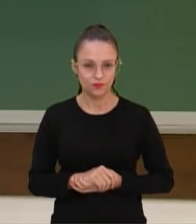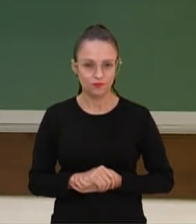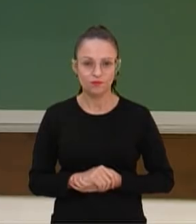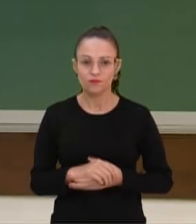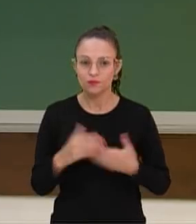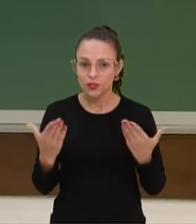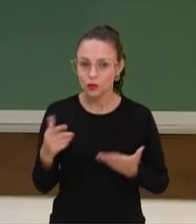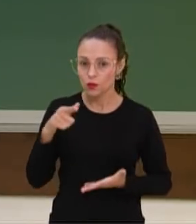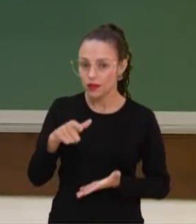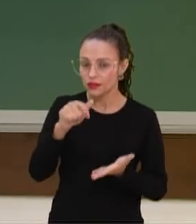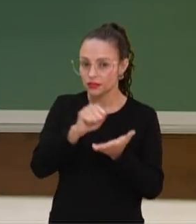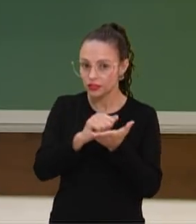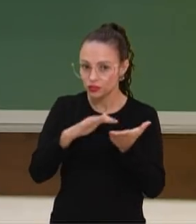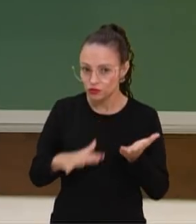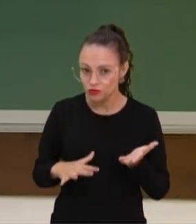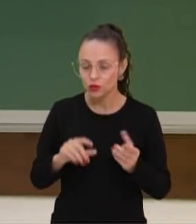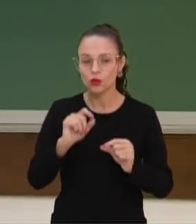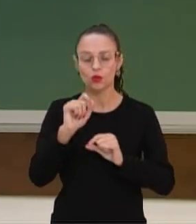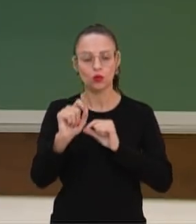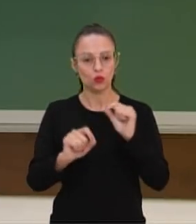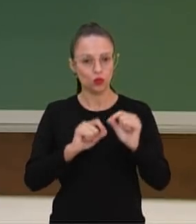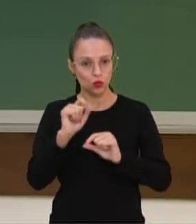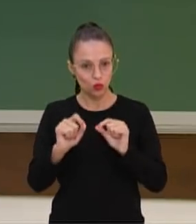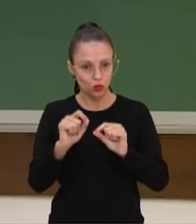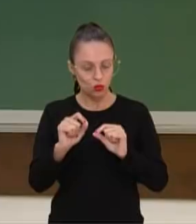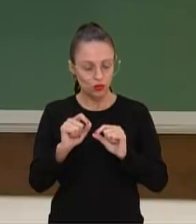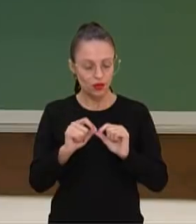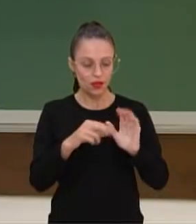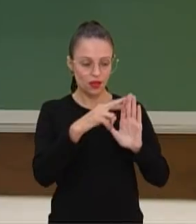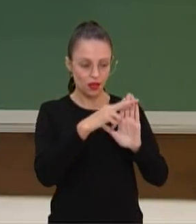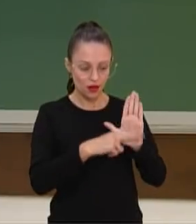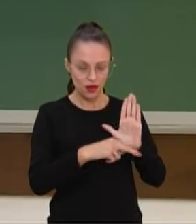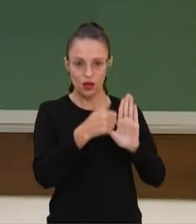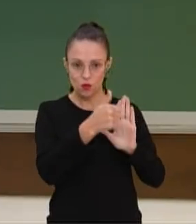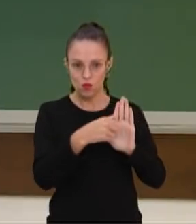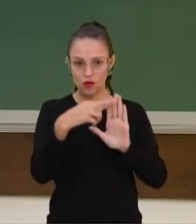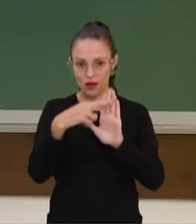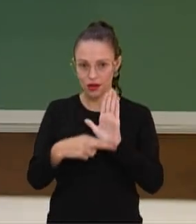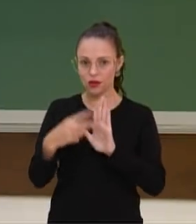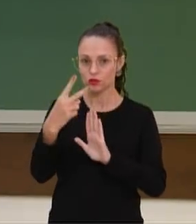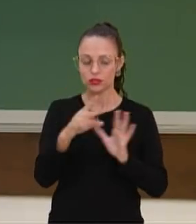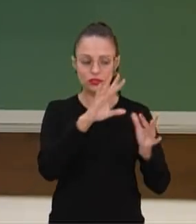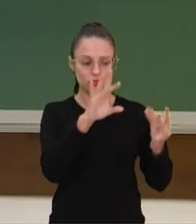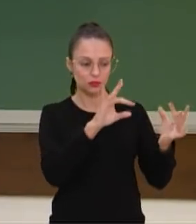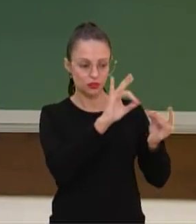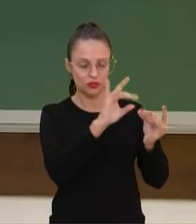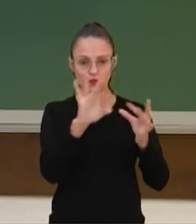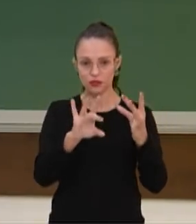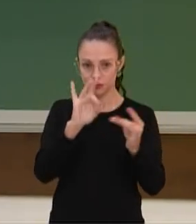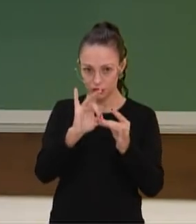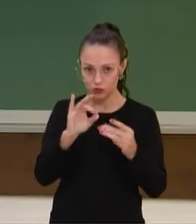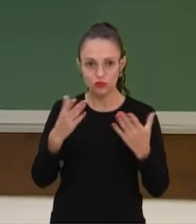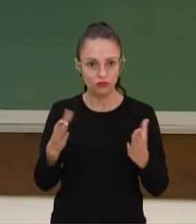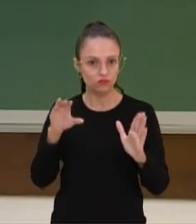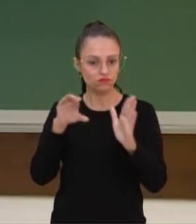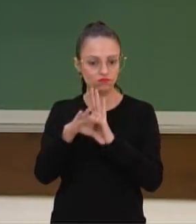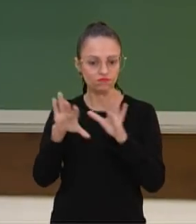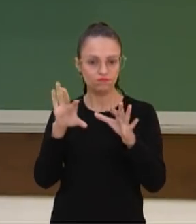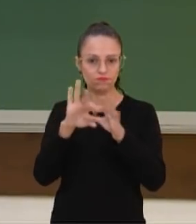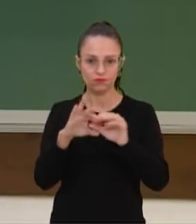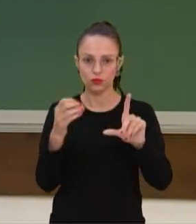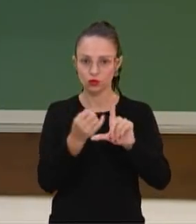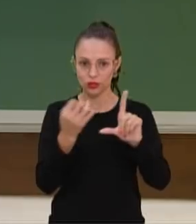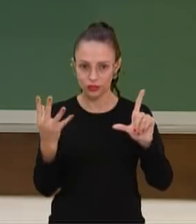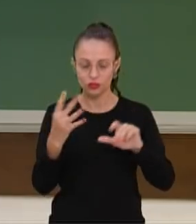Muito bem, nesse exercício nós aplicamos os dois primeiros casos especiais como consequência da definição do